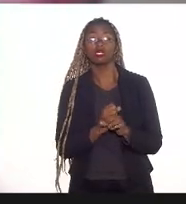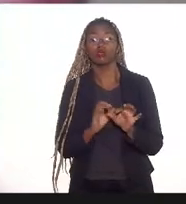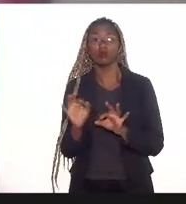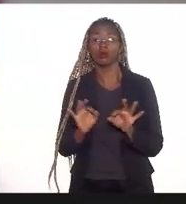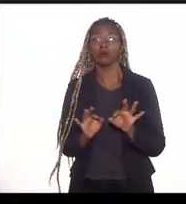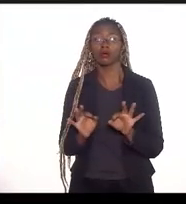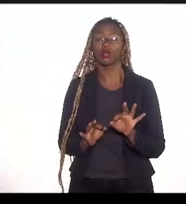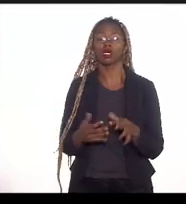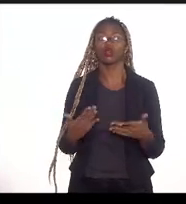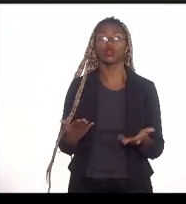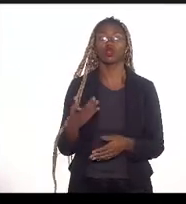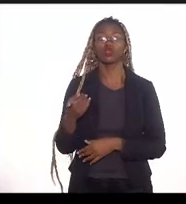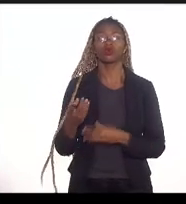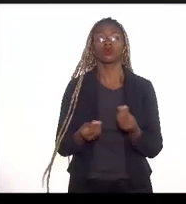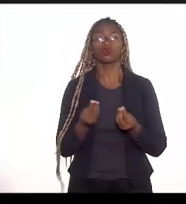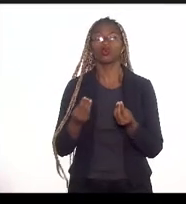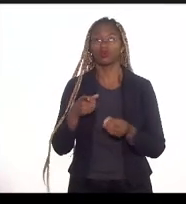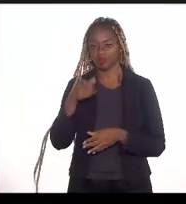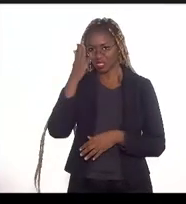Só isso.